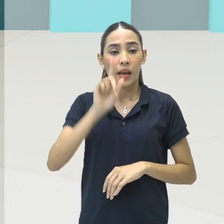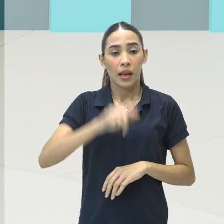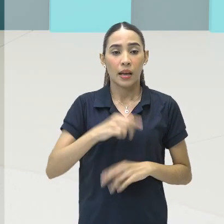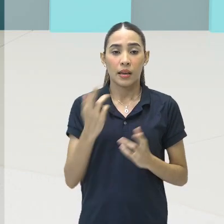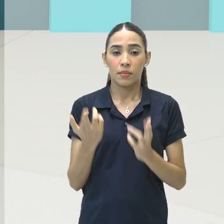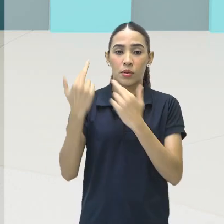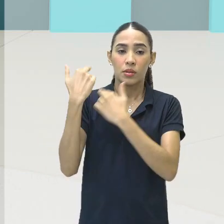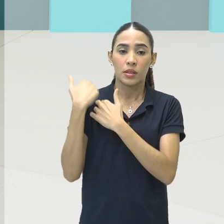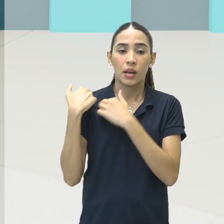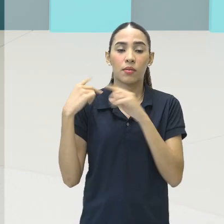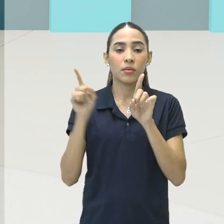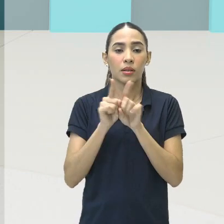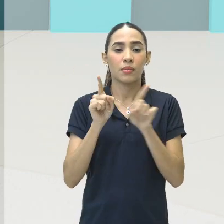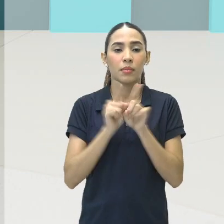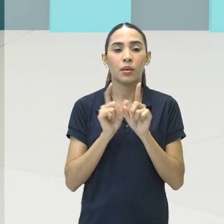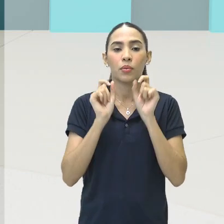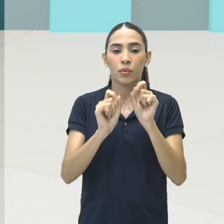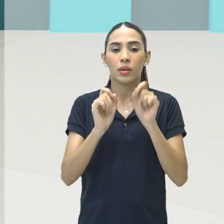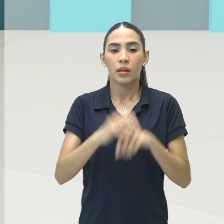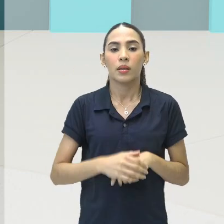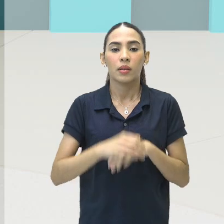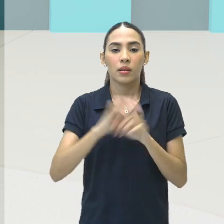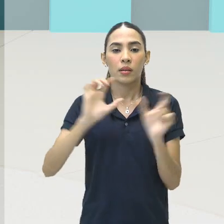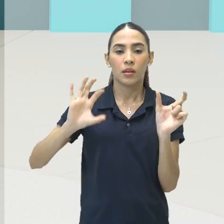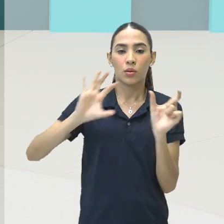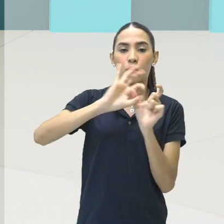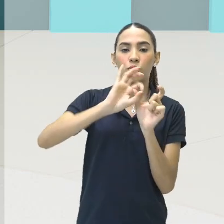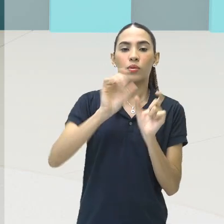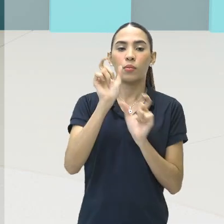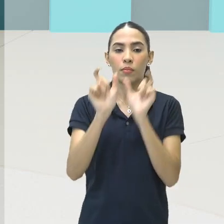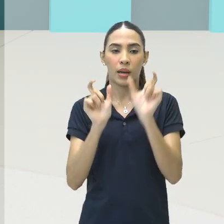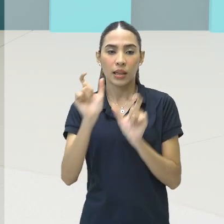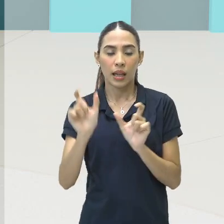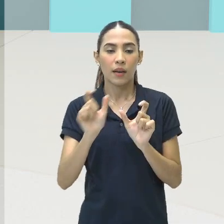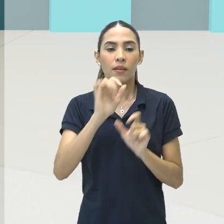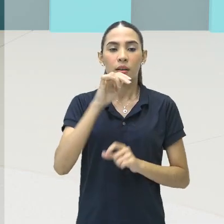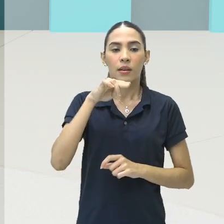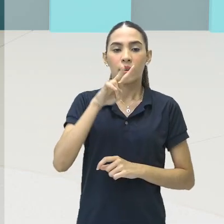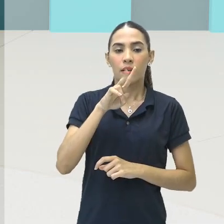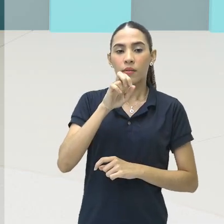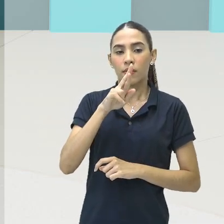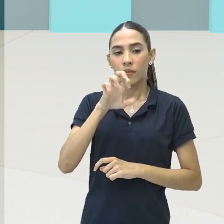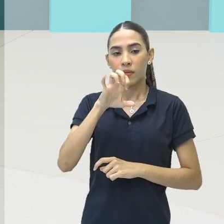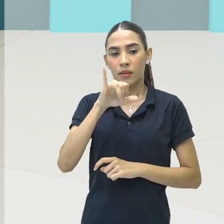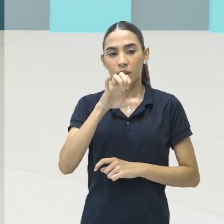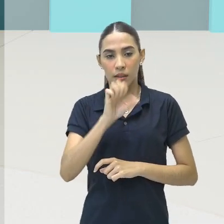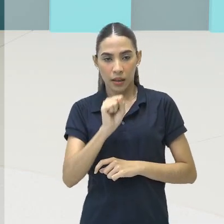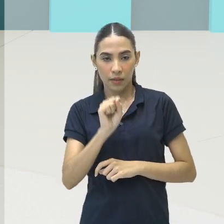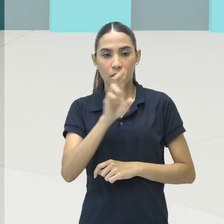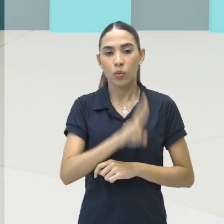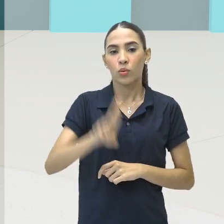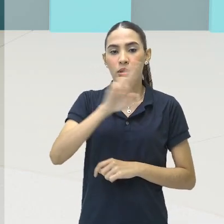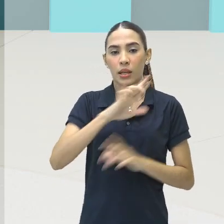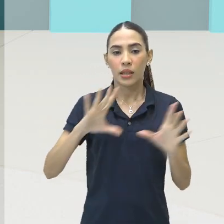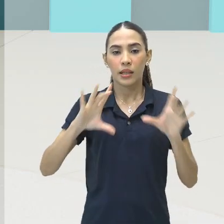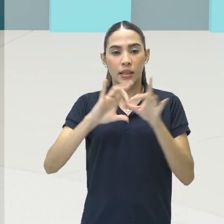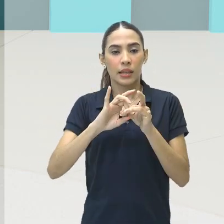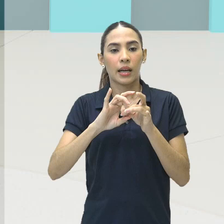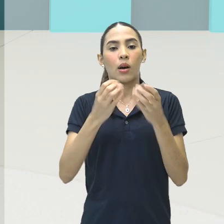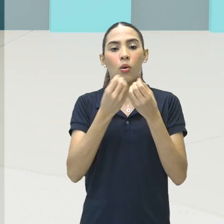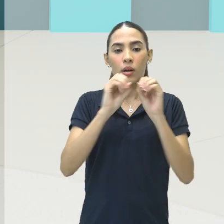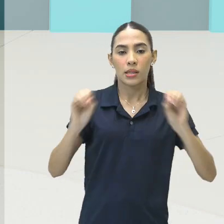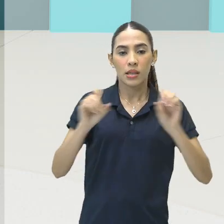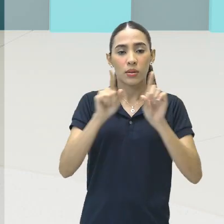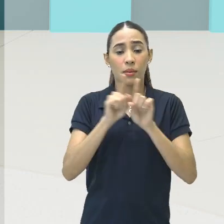é desempenhado, sobretudo, pelas conjunções, palavras invariáveis, usadas para ligar os termos e orações em um